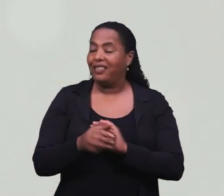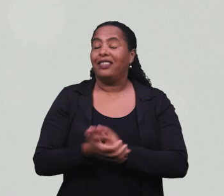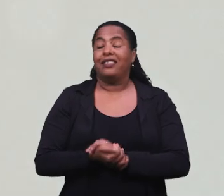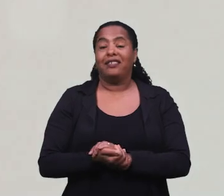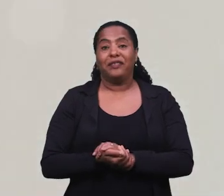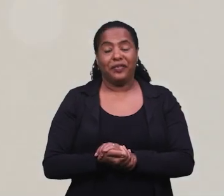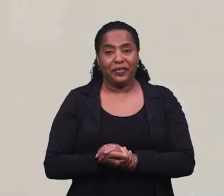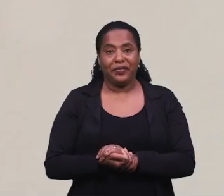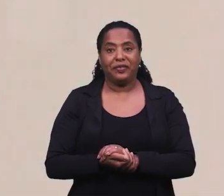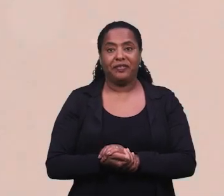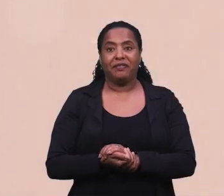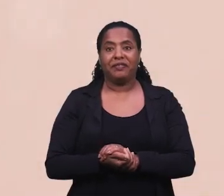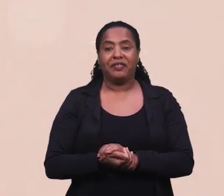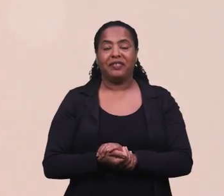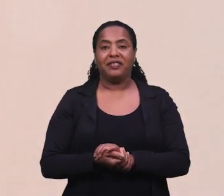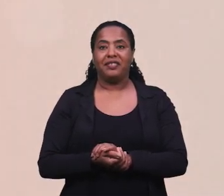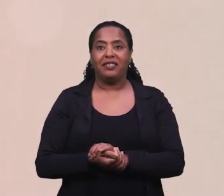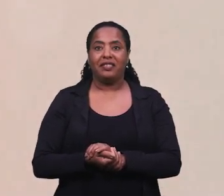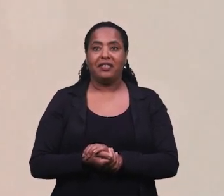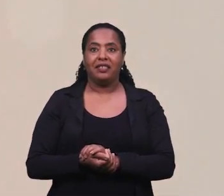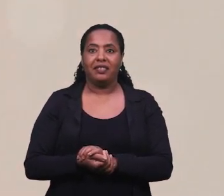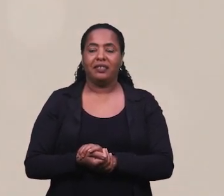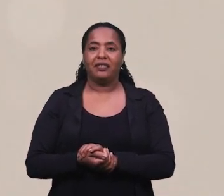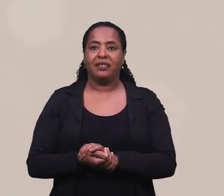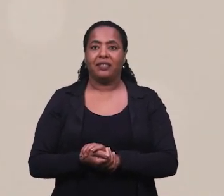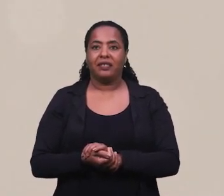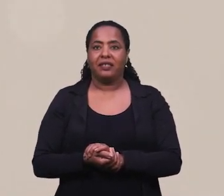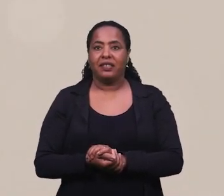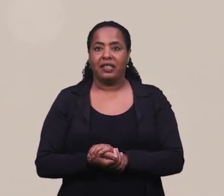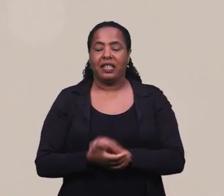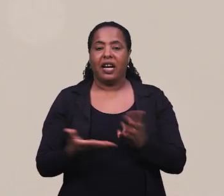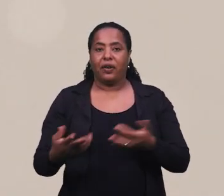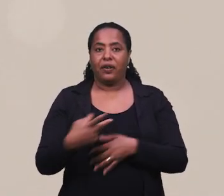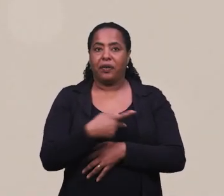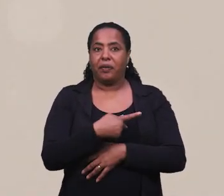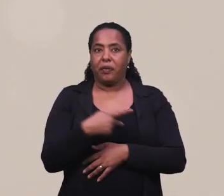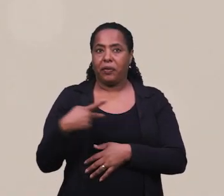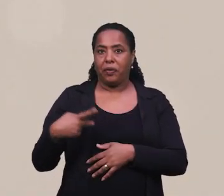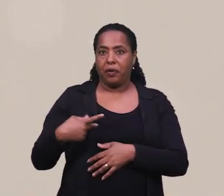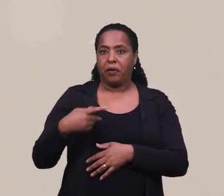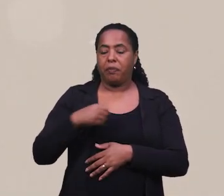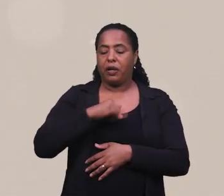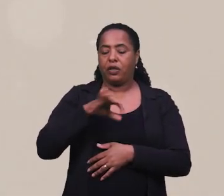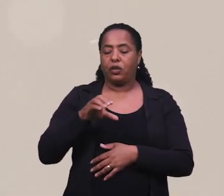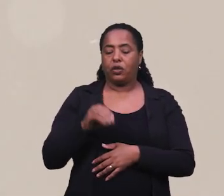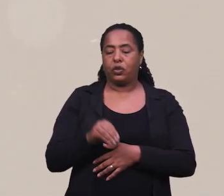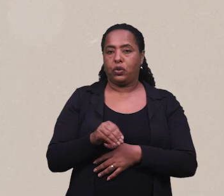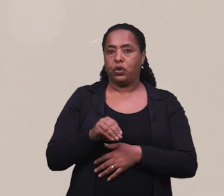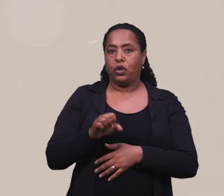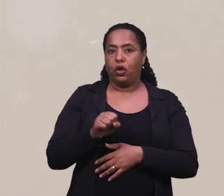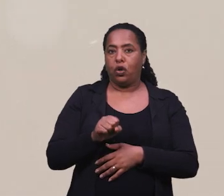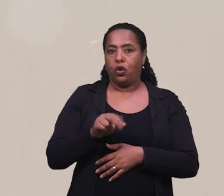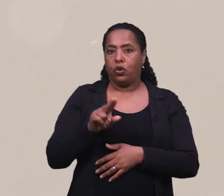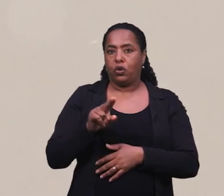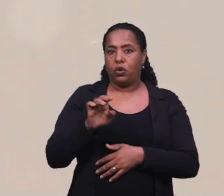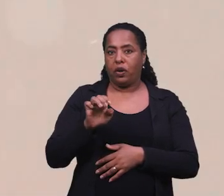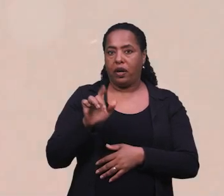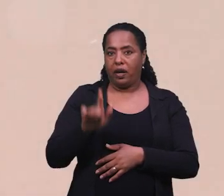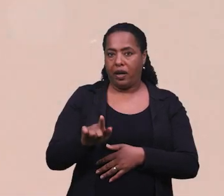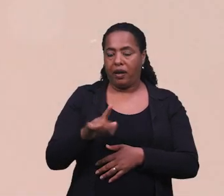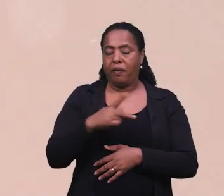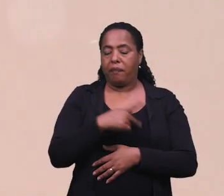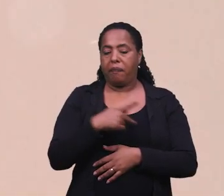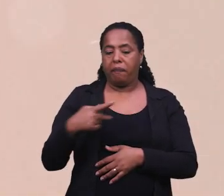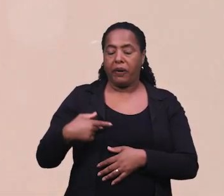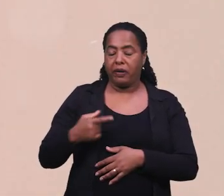desse atendimento, de como tornar acessível uma IBD, por exemplo, ou mesmo um culto, não é? E o